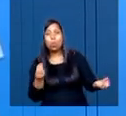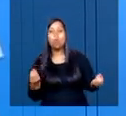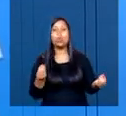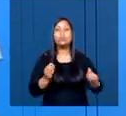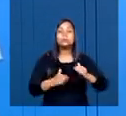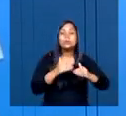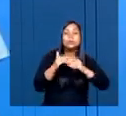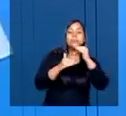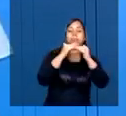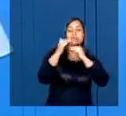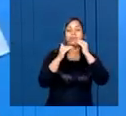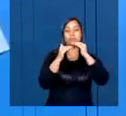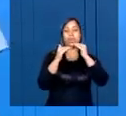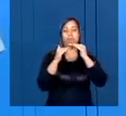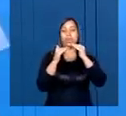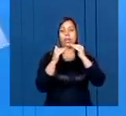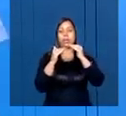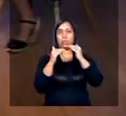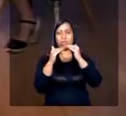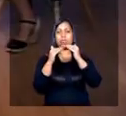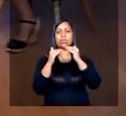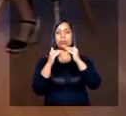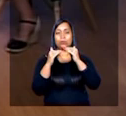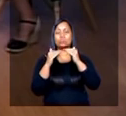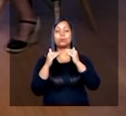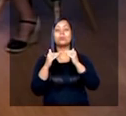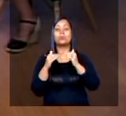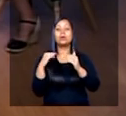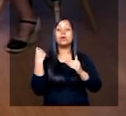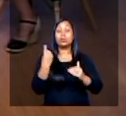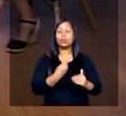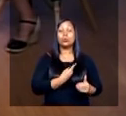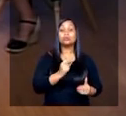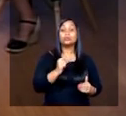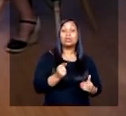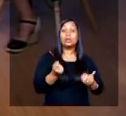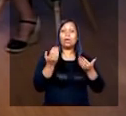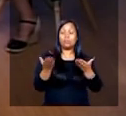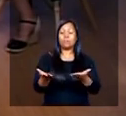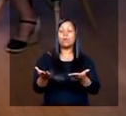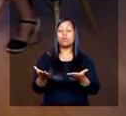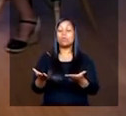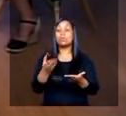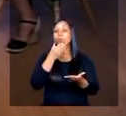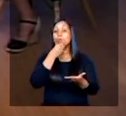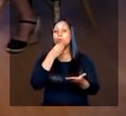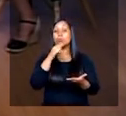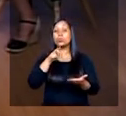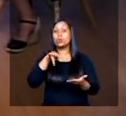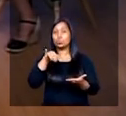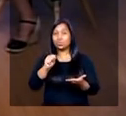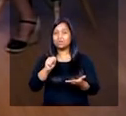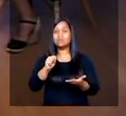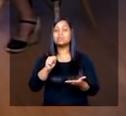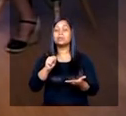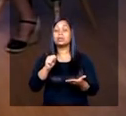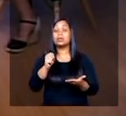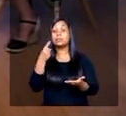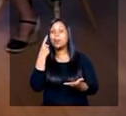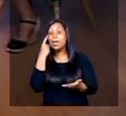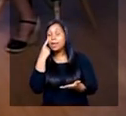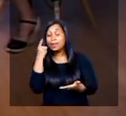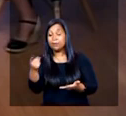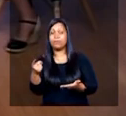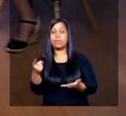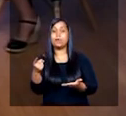se desenvolvendo, né? A gente, só para você ter uma ideia, a gente levou um caso para o Luiz Tadeu de supervisão, para o Luiz Tadeu ver, né?